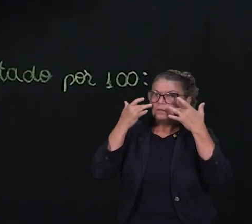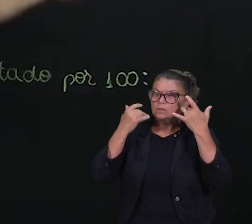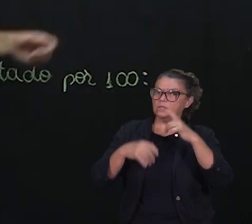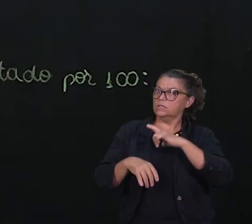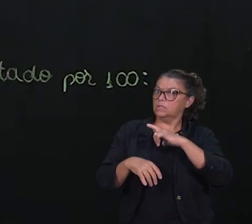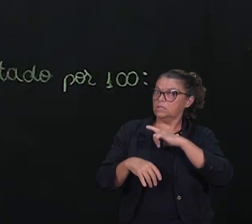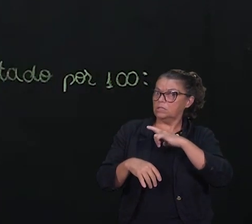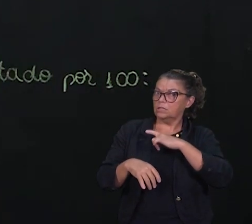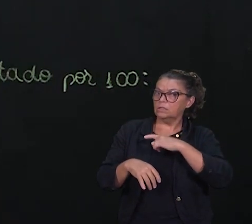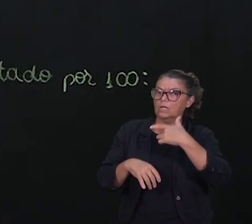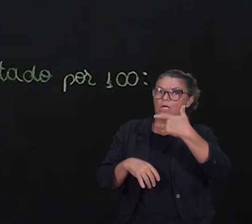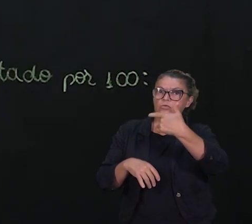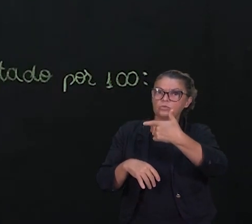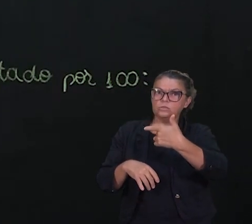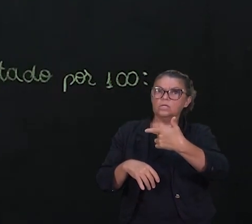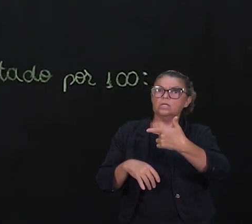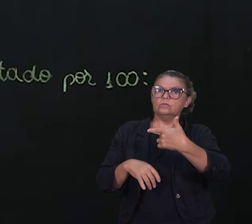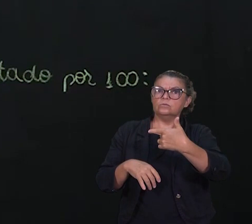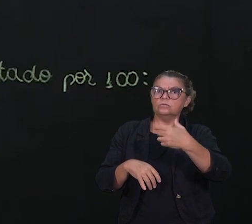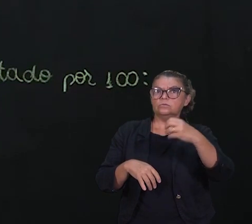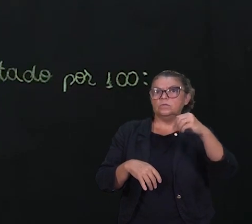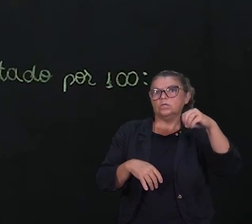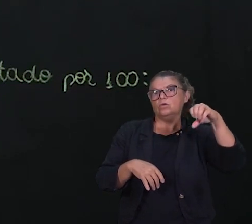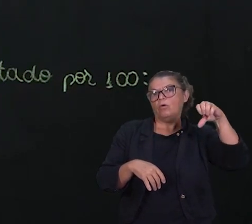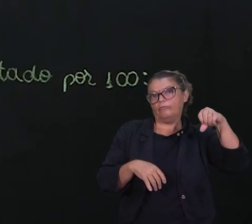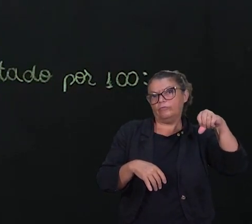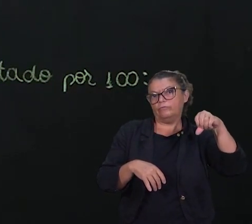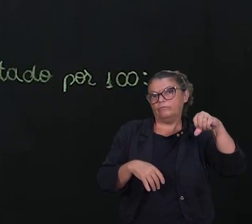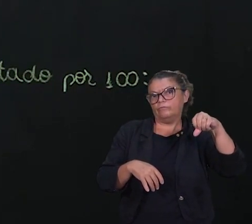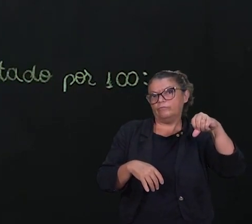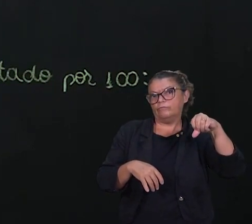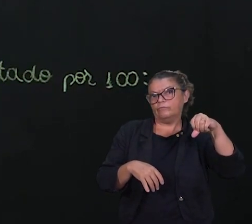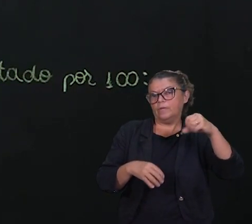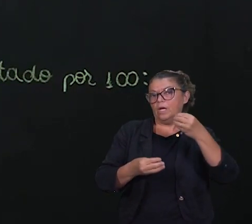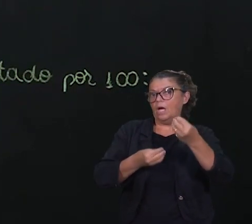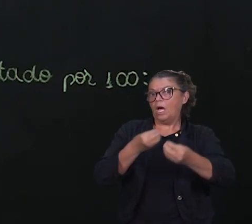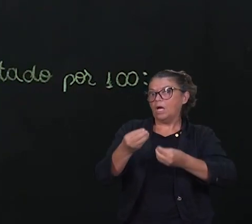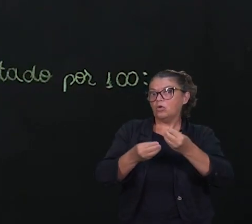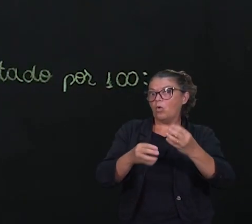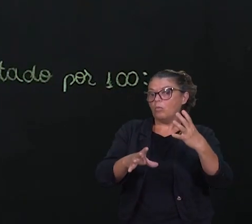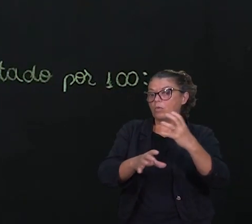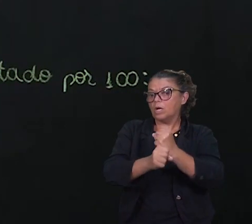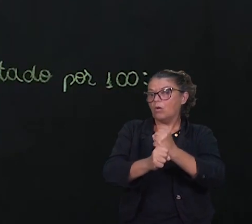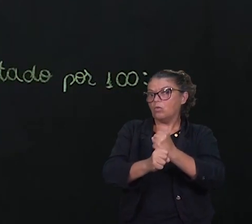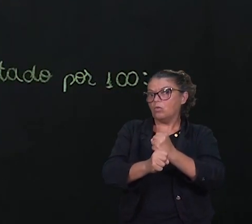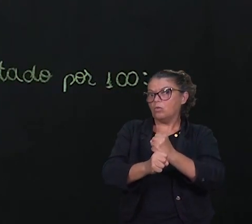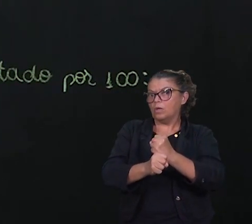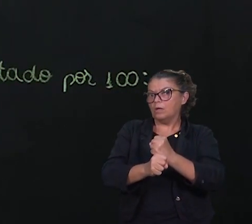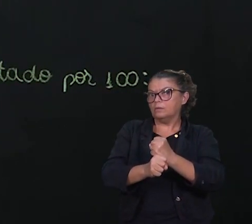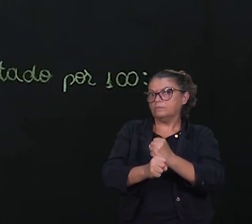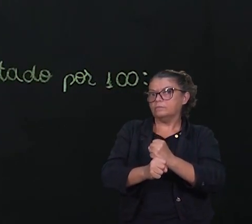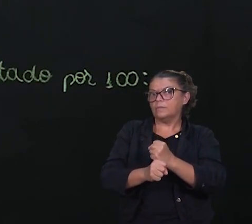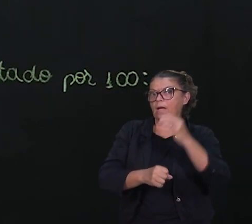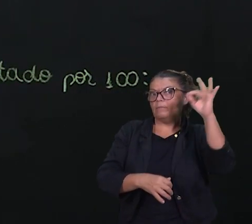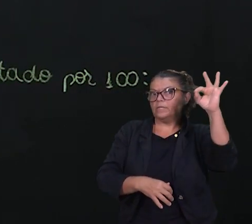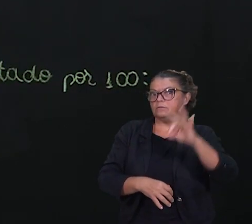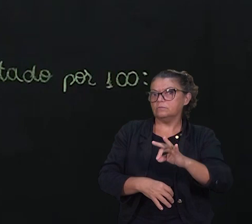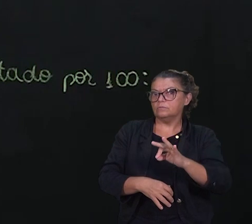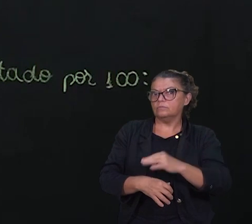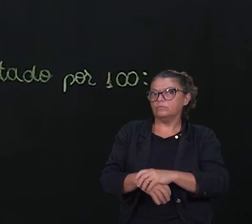já tinha apenas 209 pessoas. Como é que a gente faz para calcular essa redução